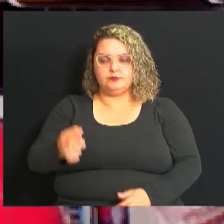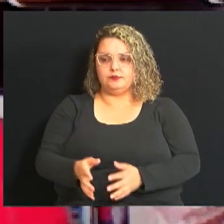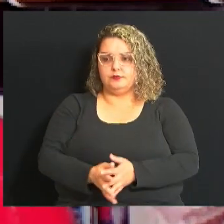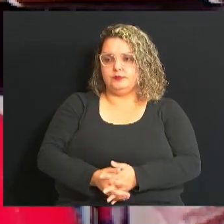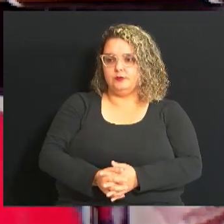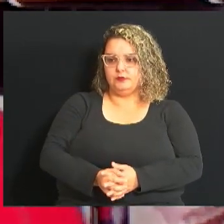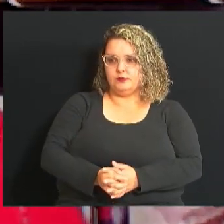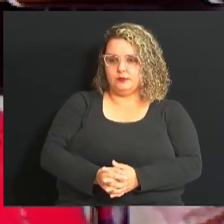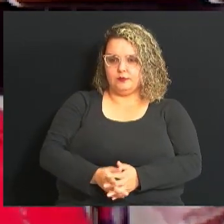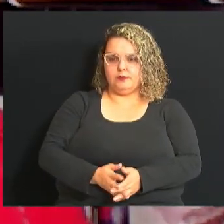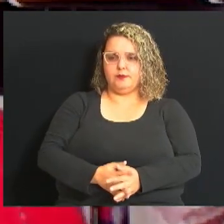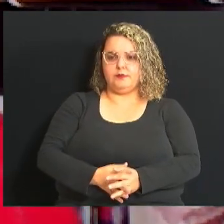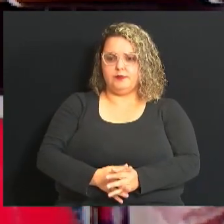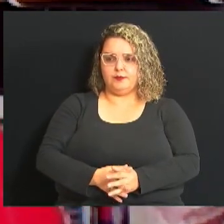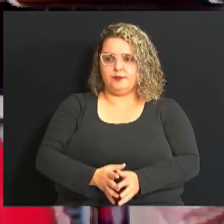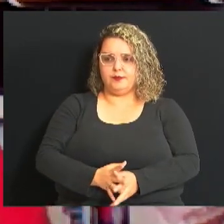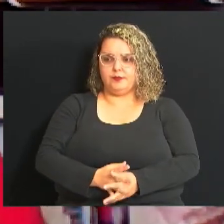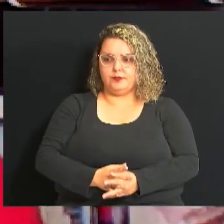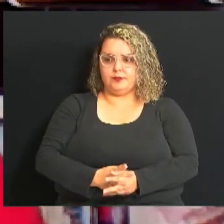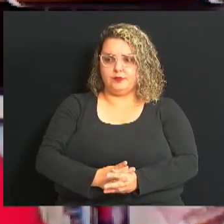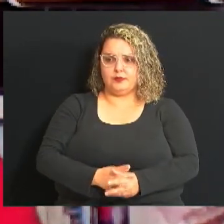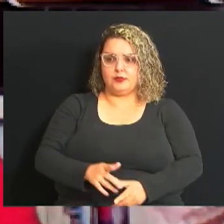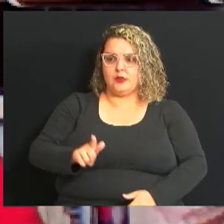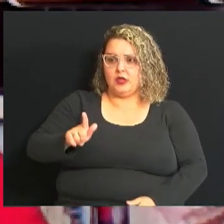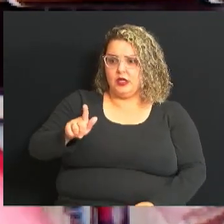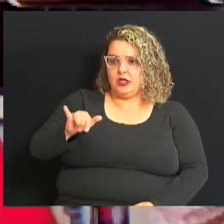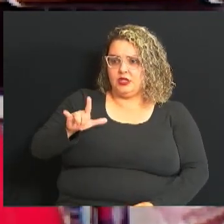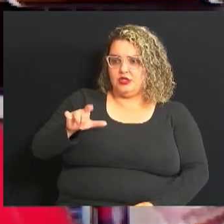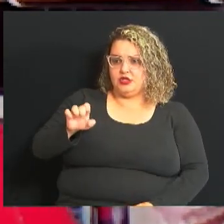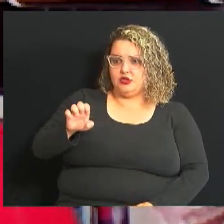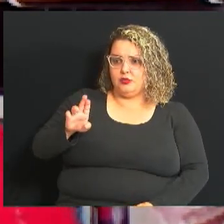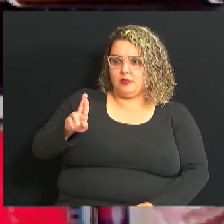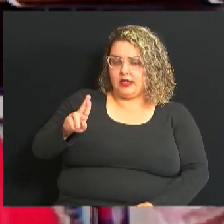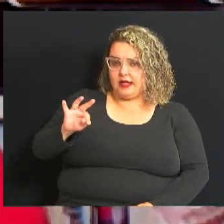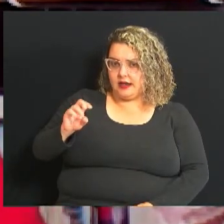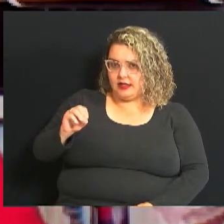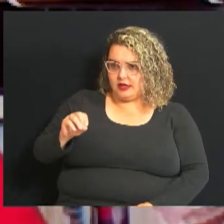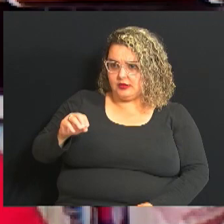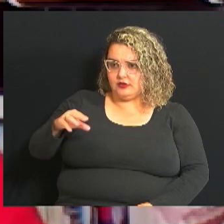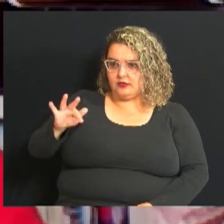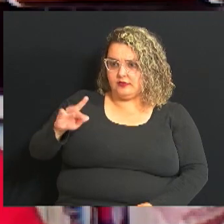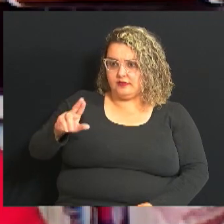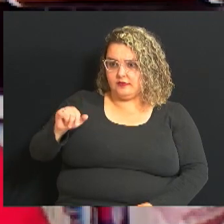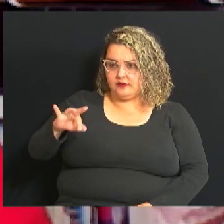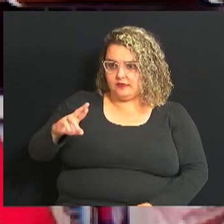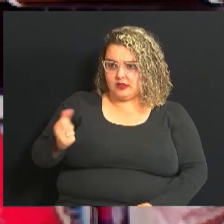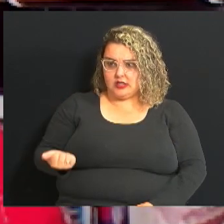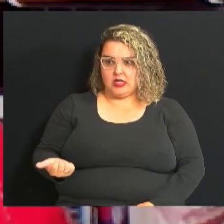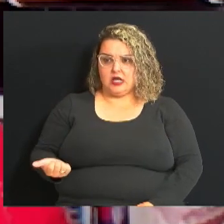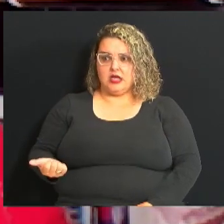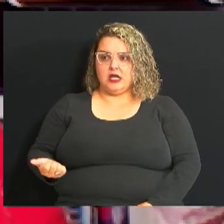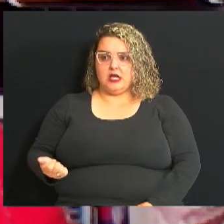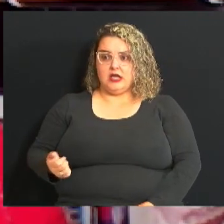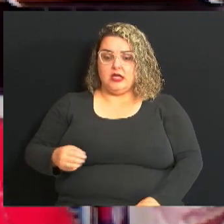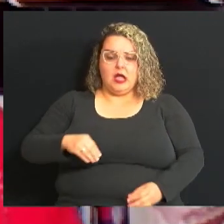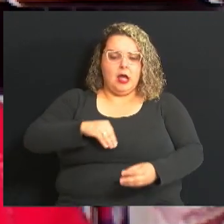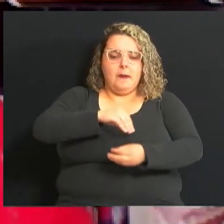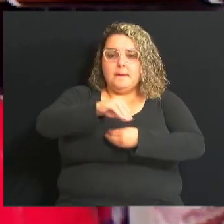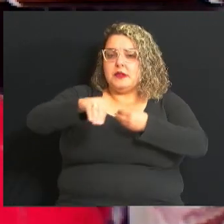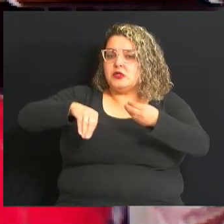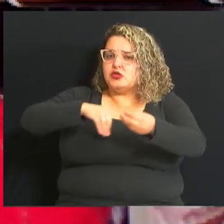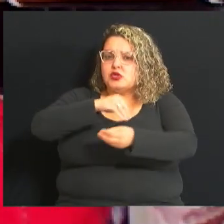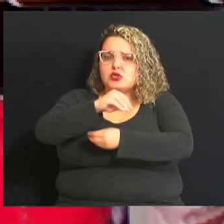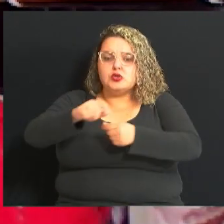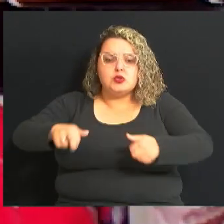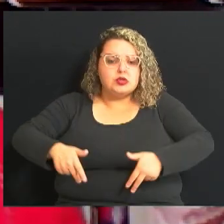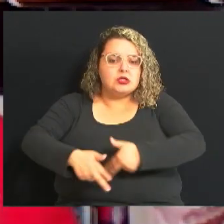foi plantada pelo Gilberto Freire de que a miscigenação é uma coisa maravilhosa, a gente